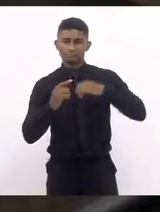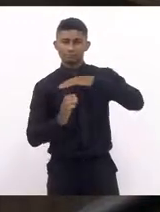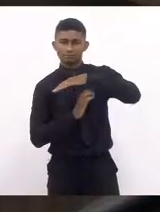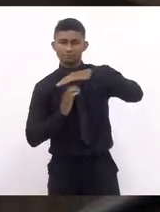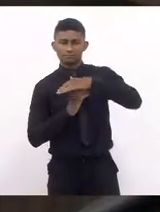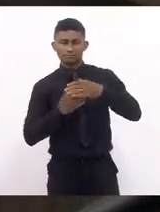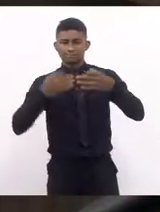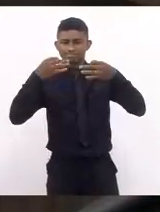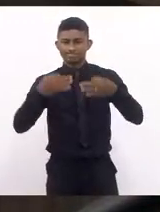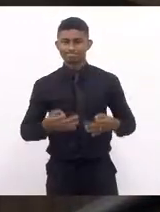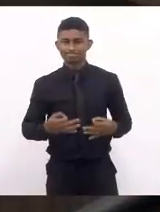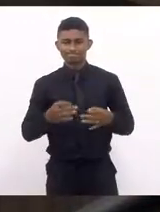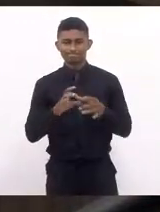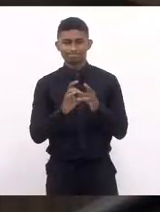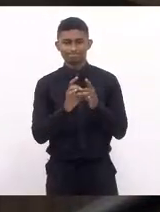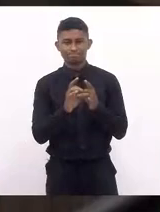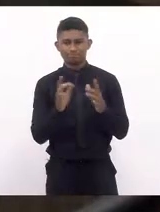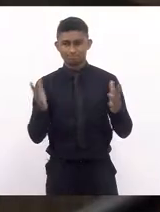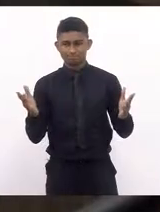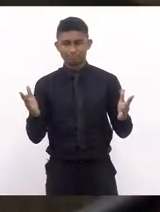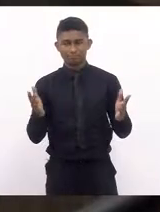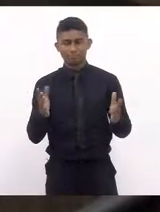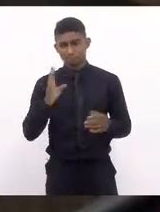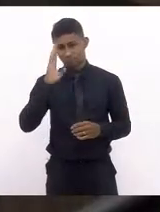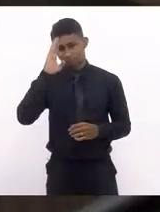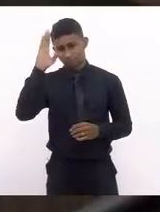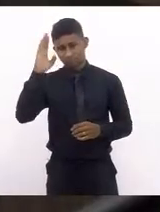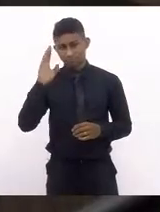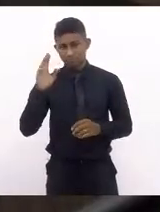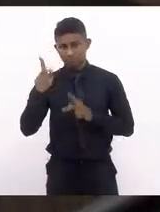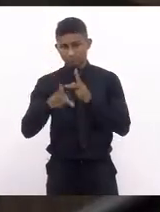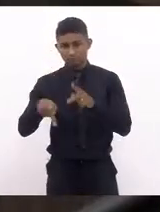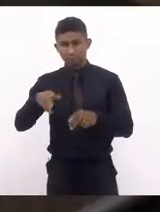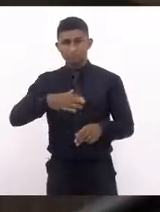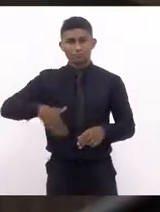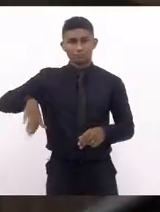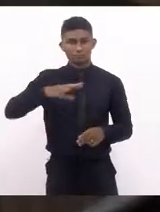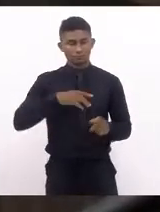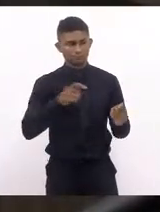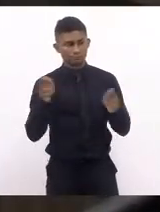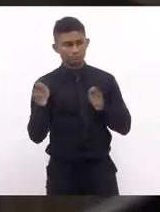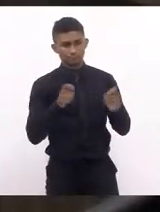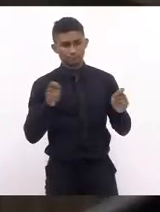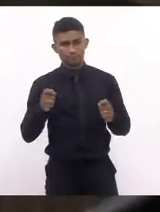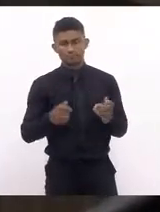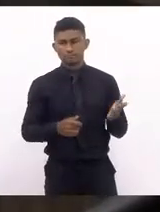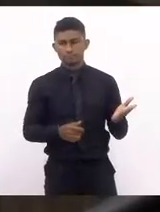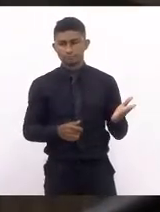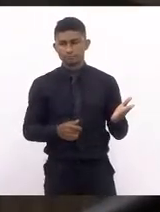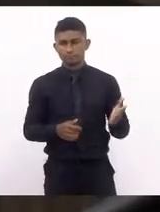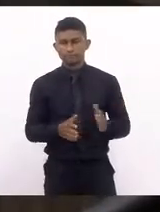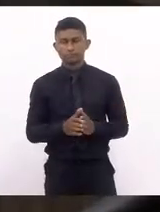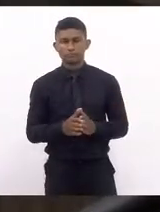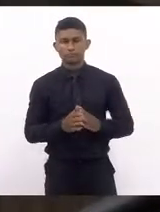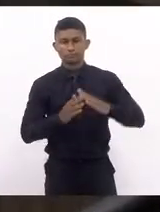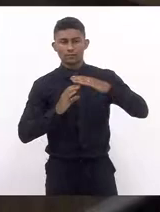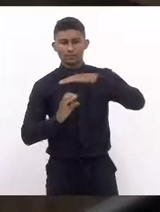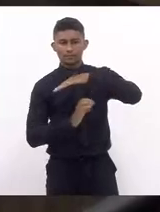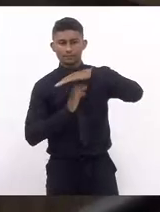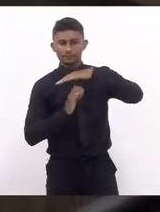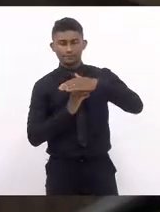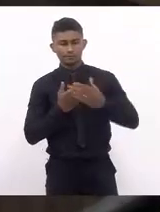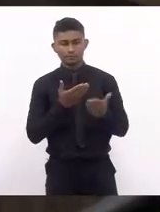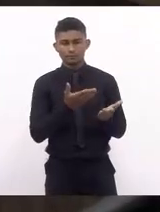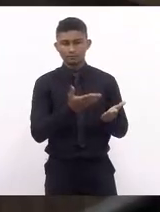seja pública que esteja sob o controle da população Fluminense nós queremos uma empresa